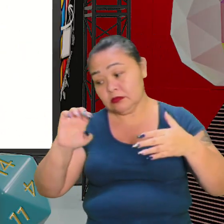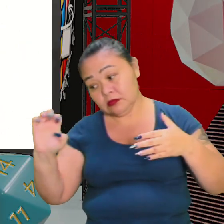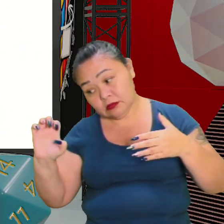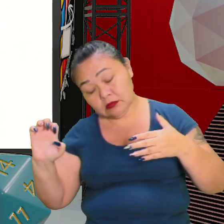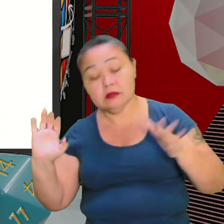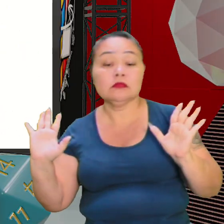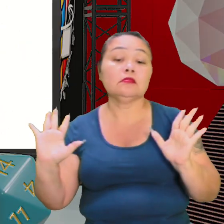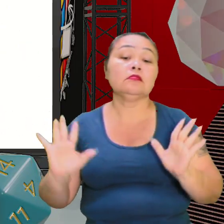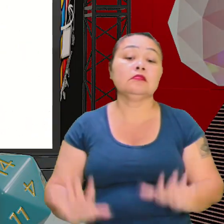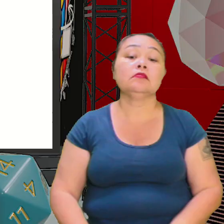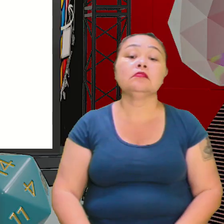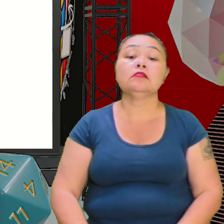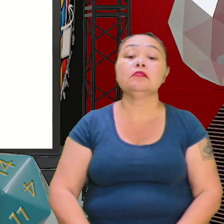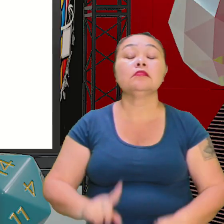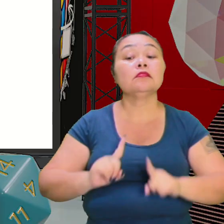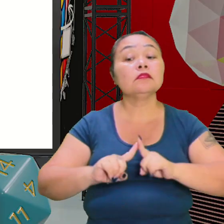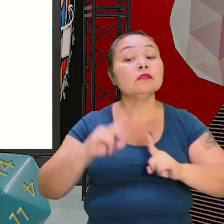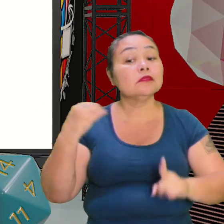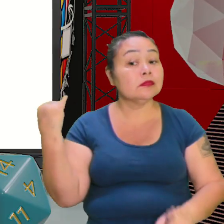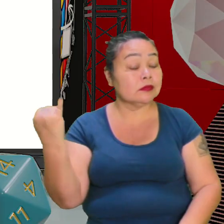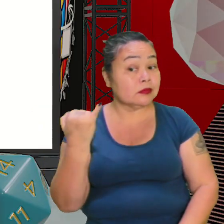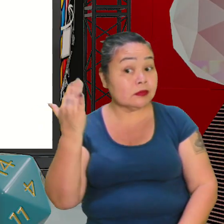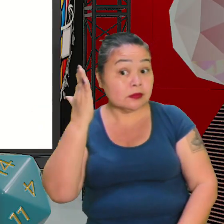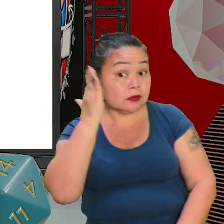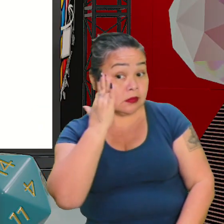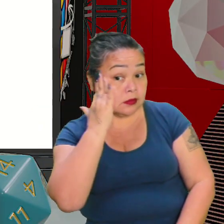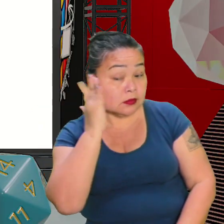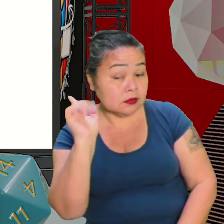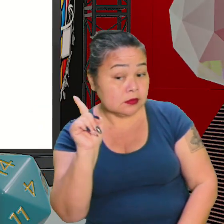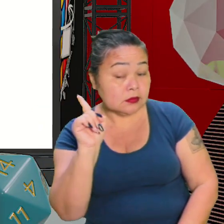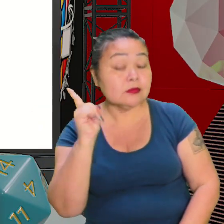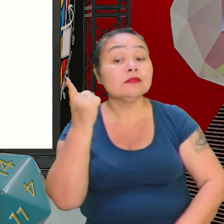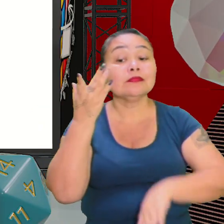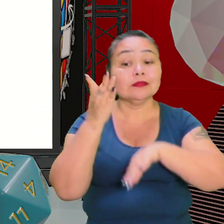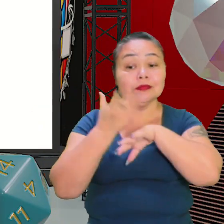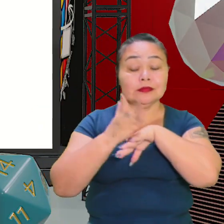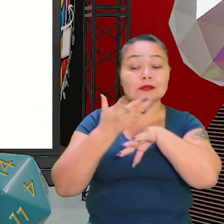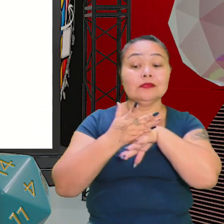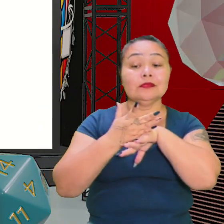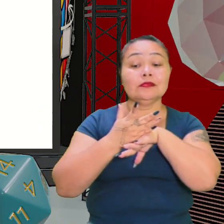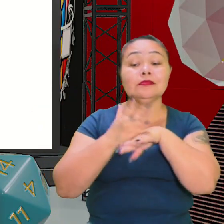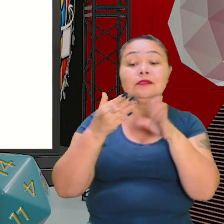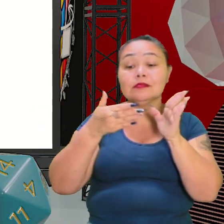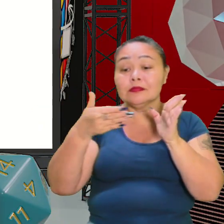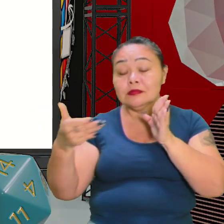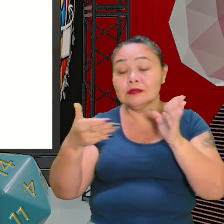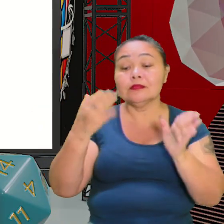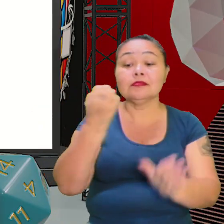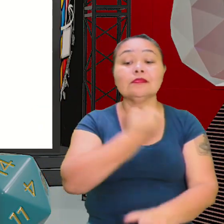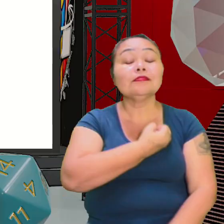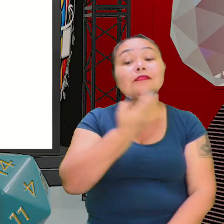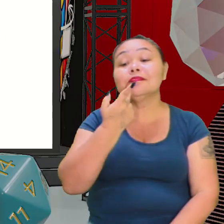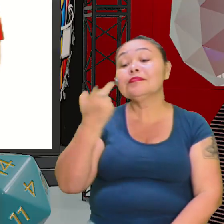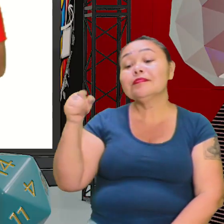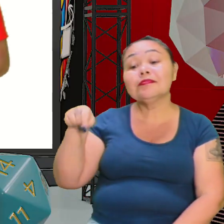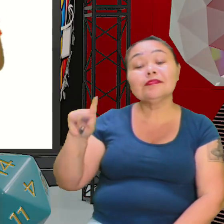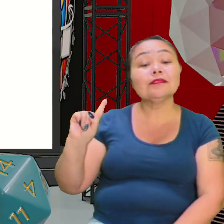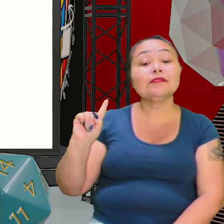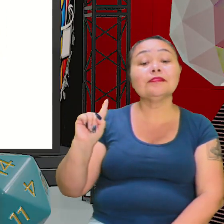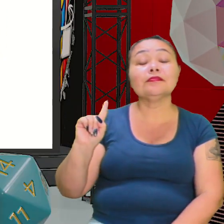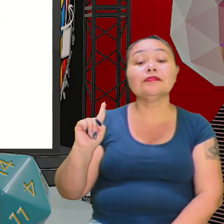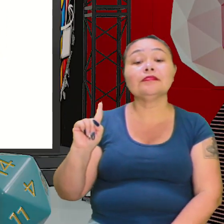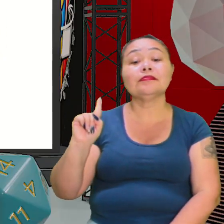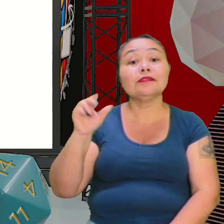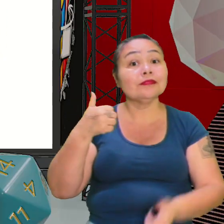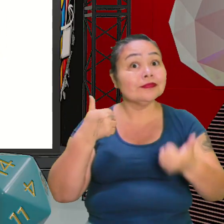à esquerda. Mas o importante é que vocês entendam que, na prática, o intervalo numérico é isso que nós estamos falando para vocês